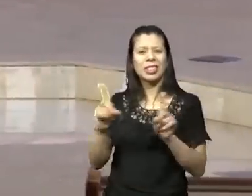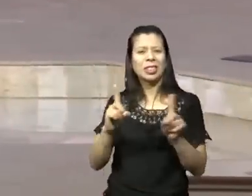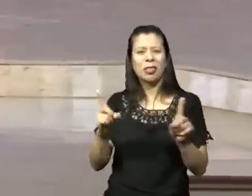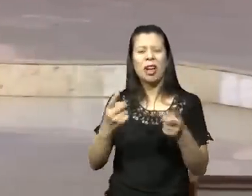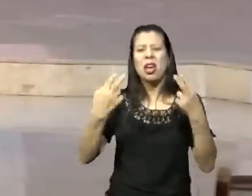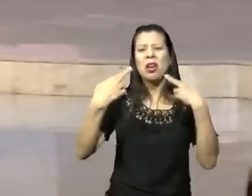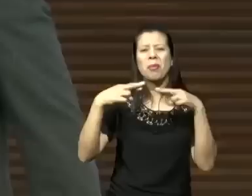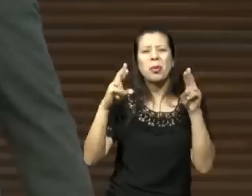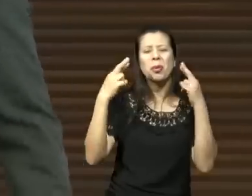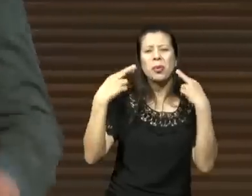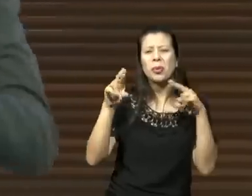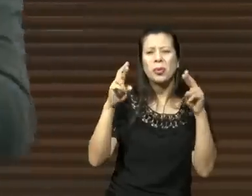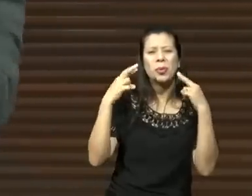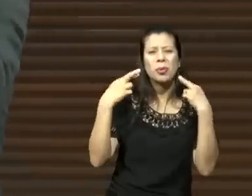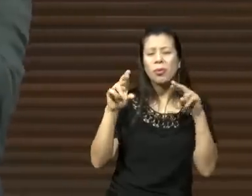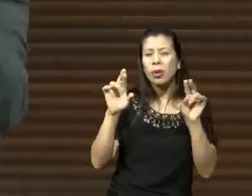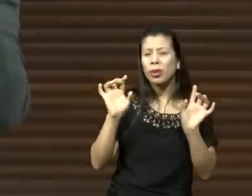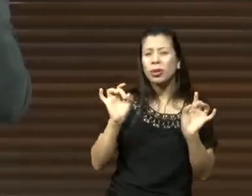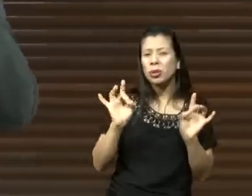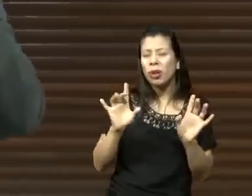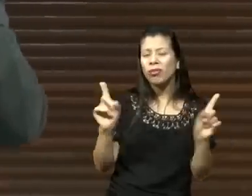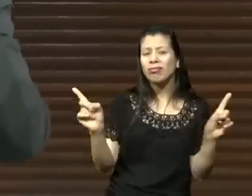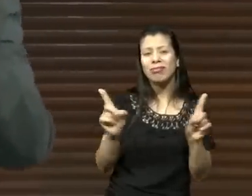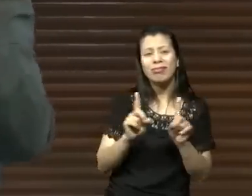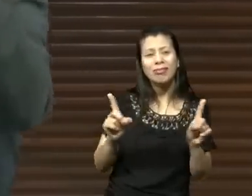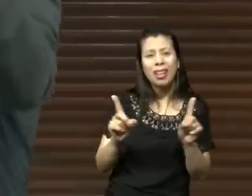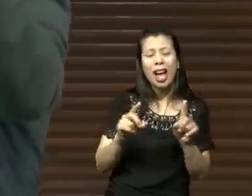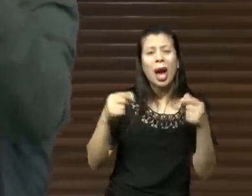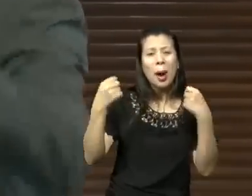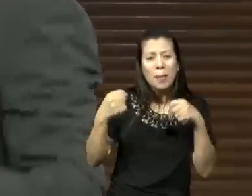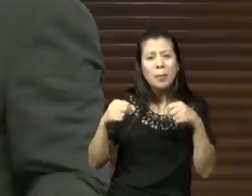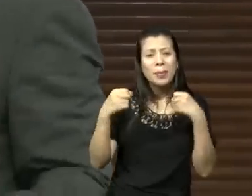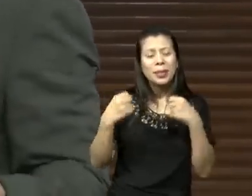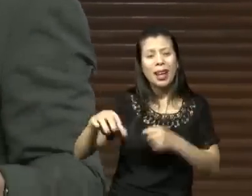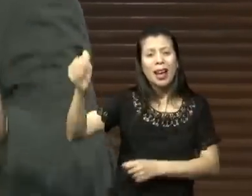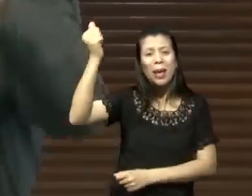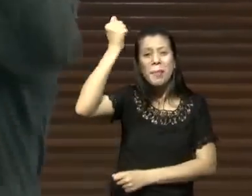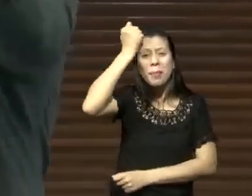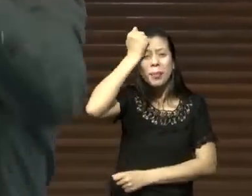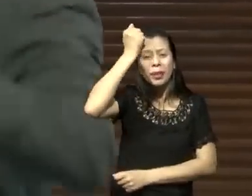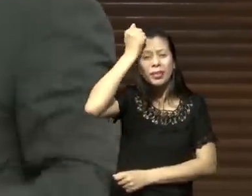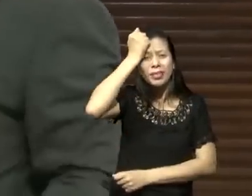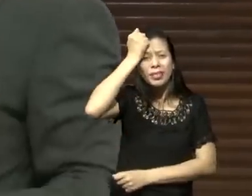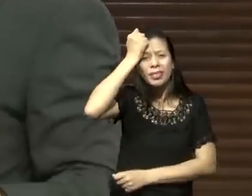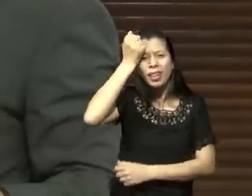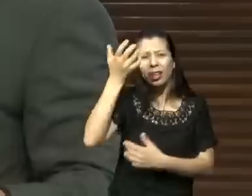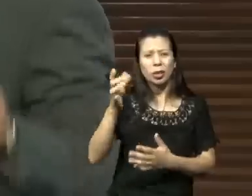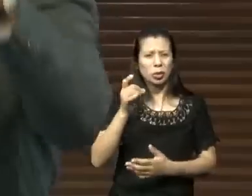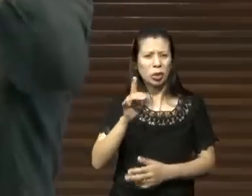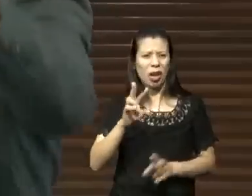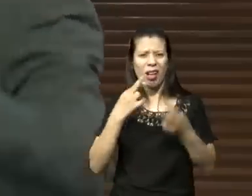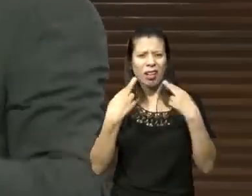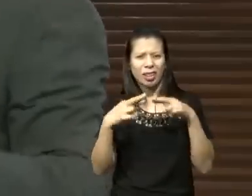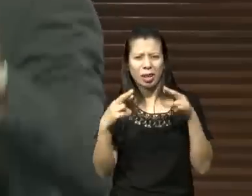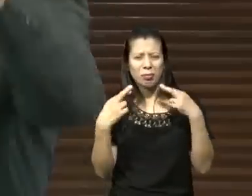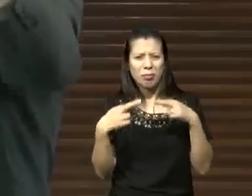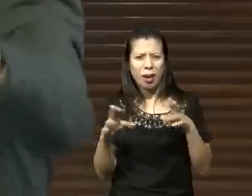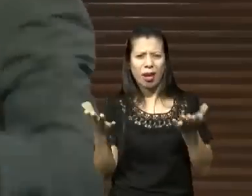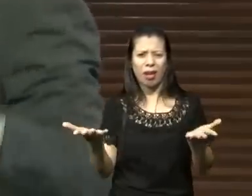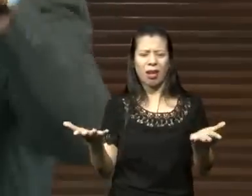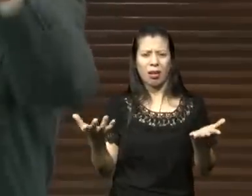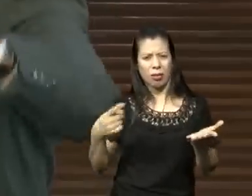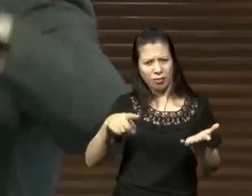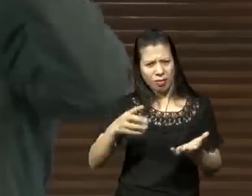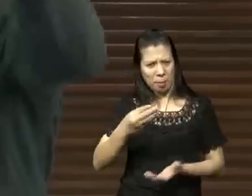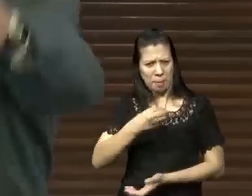querido irmão quando você peca Quando Você erra o que que você faz você culpa quem o teu cônjuge o